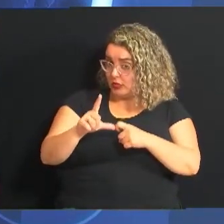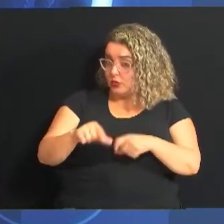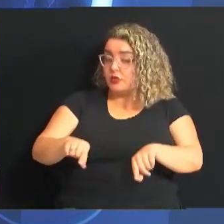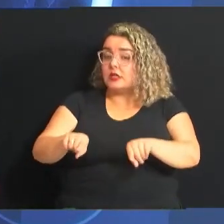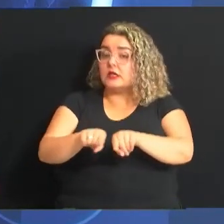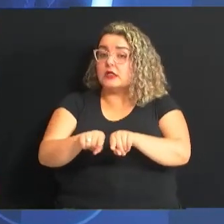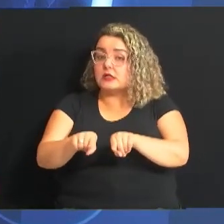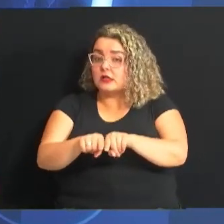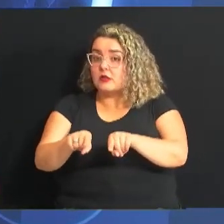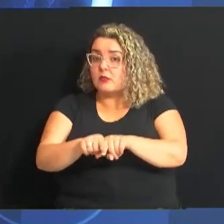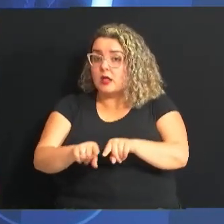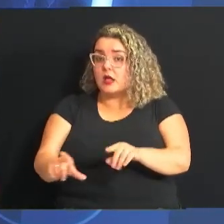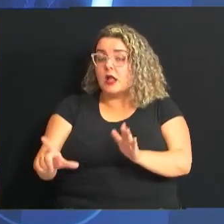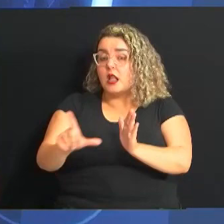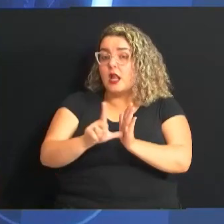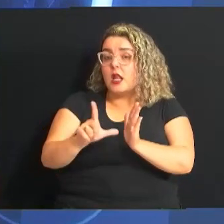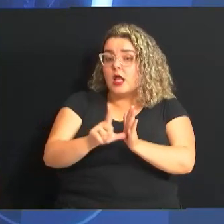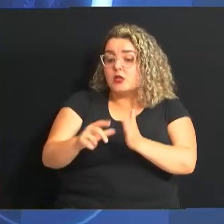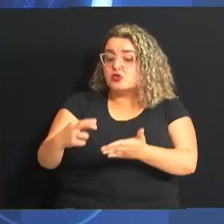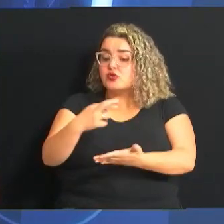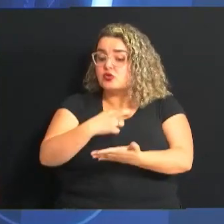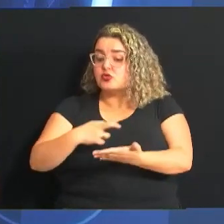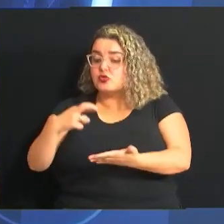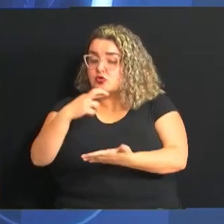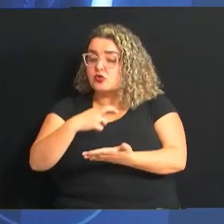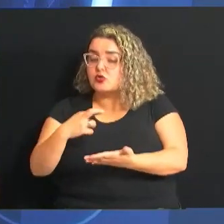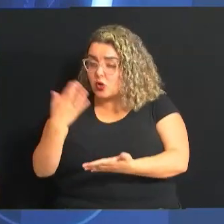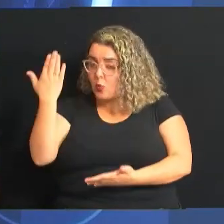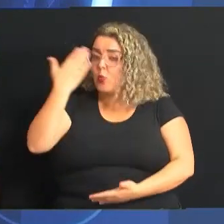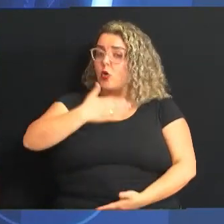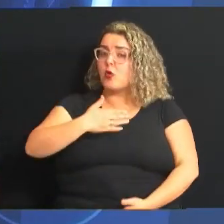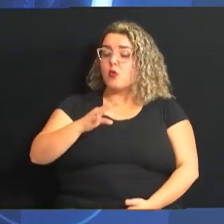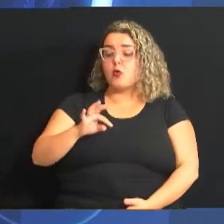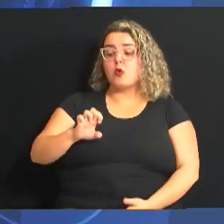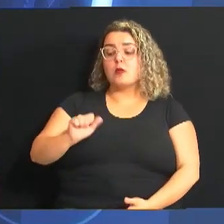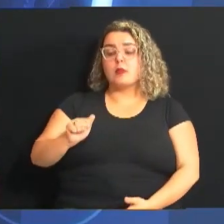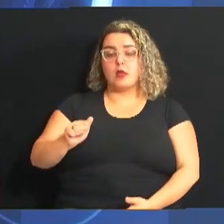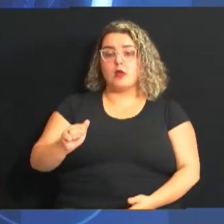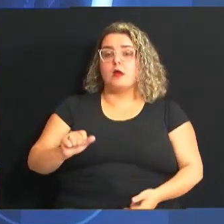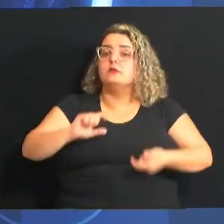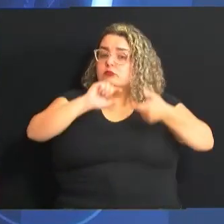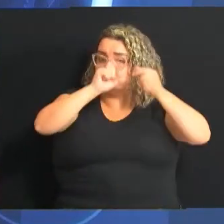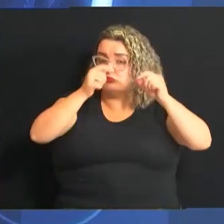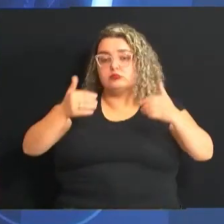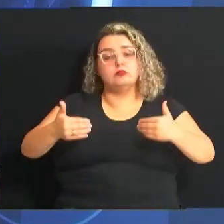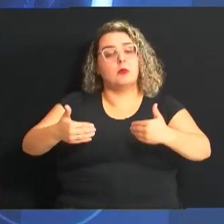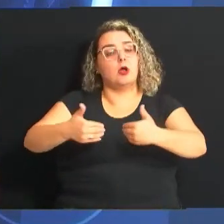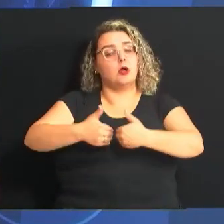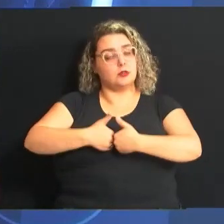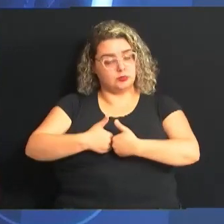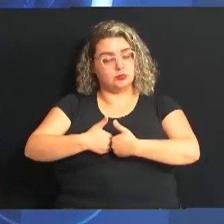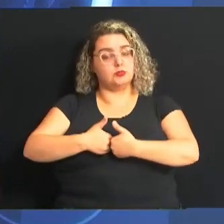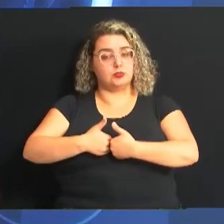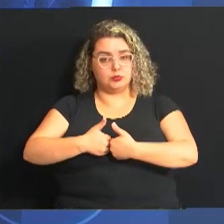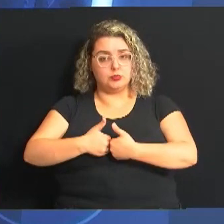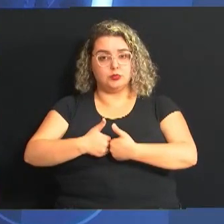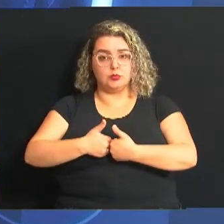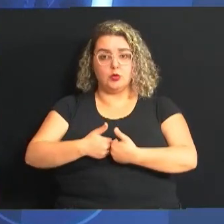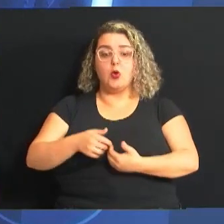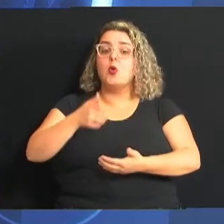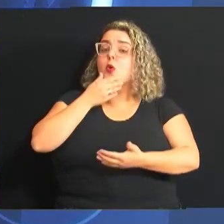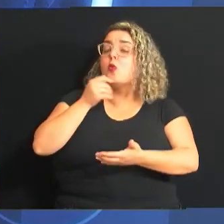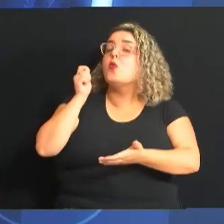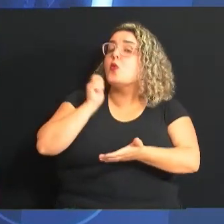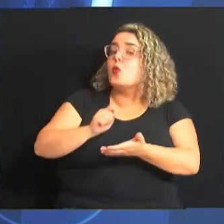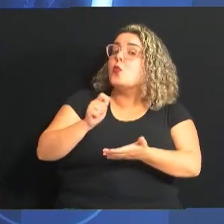laudos médico-periciais que atestam o TEA, o transtorno do espectro autista. O autor falou